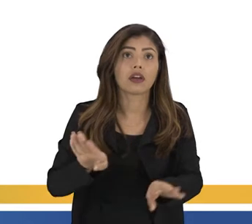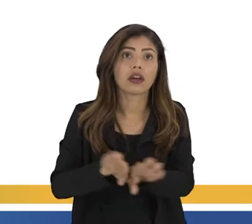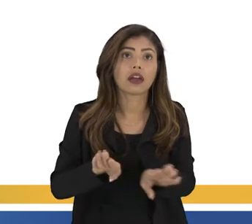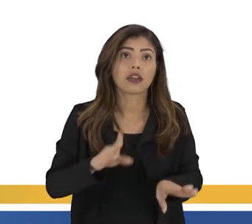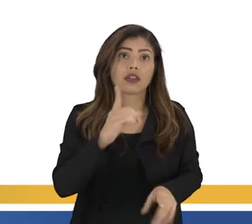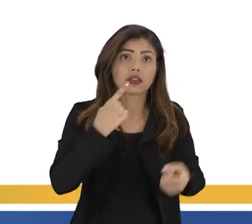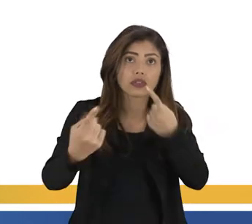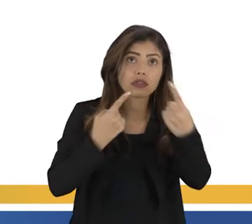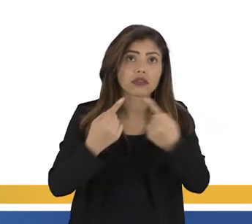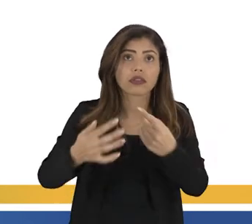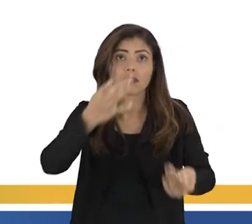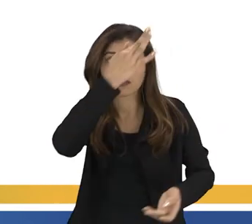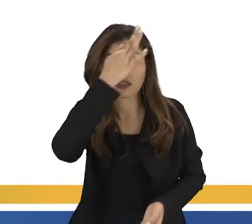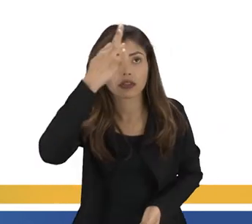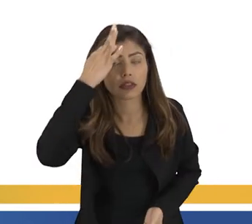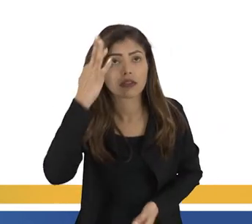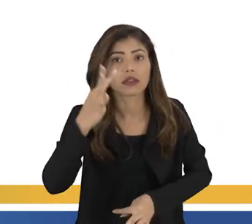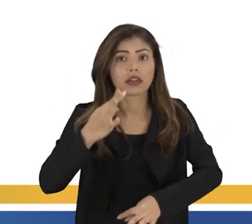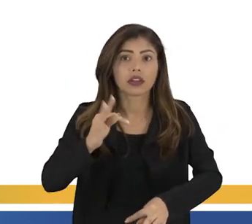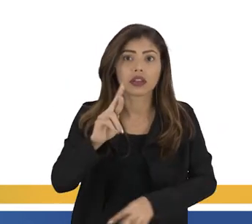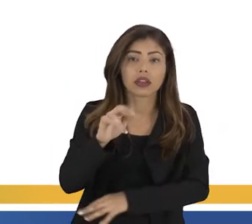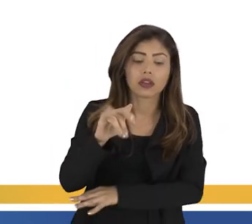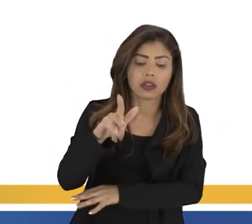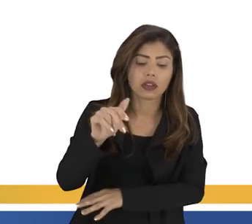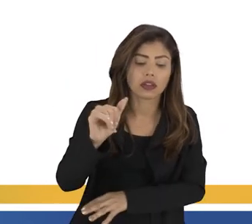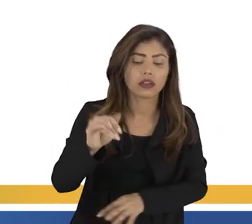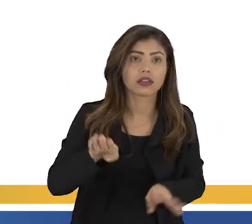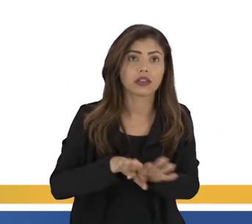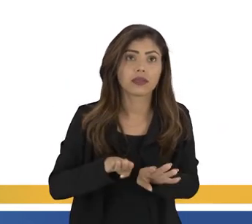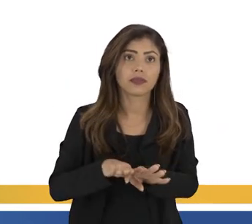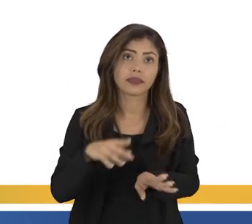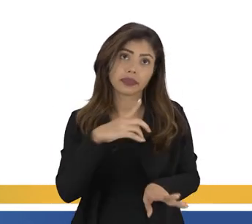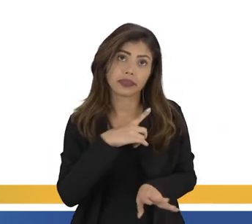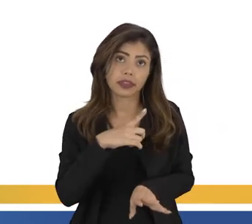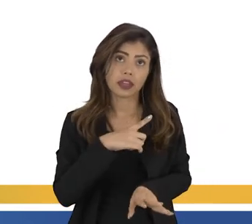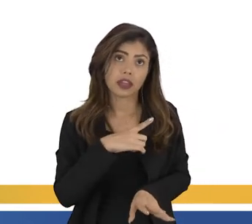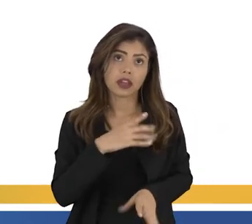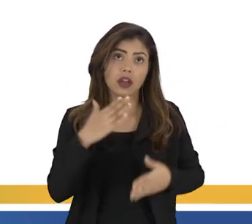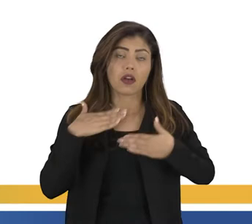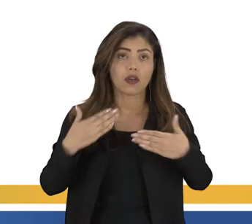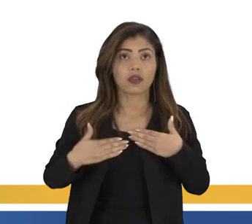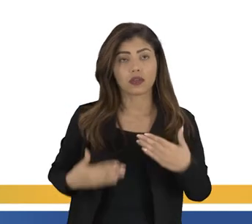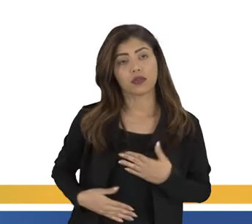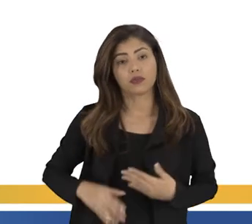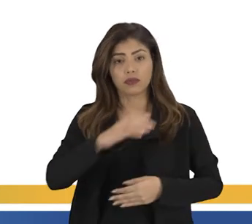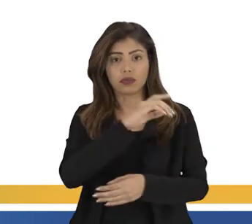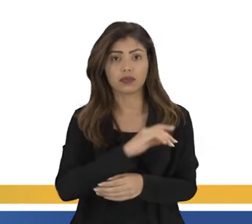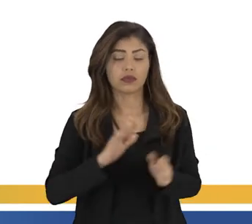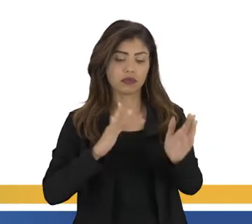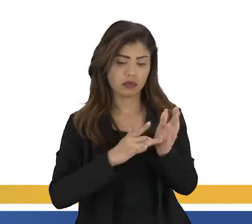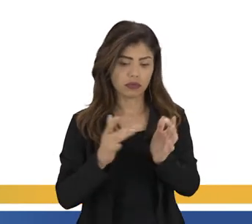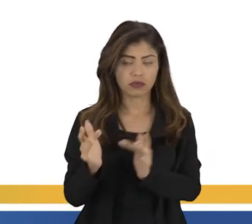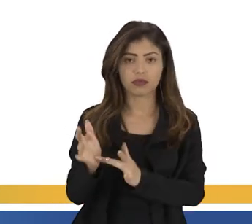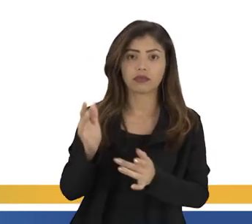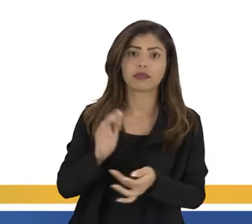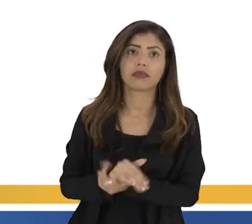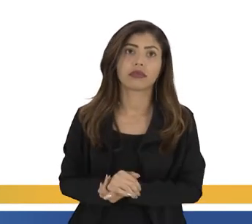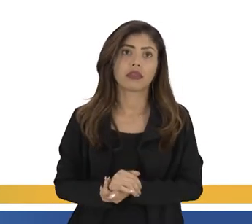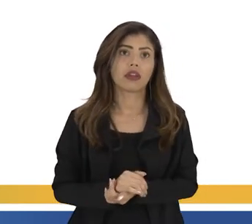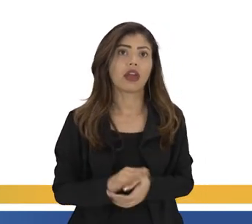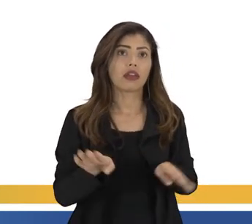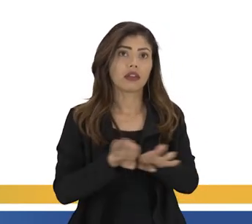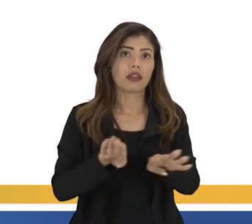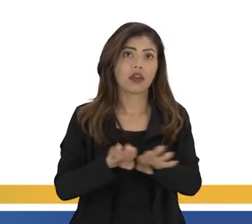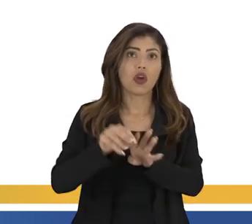discussão teológica né relacionado à questão do corpo de cristo primeiro nós temos em um grupo que defende